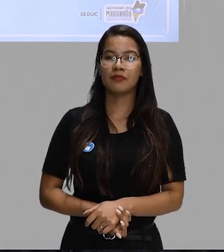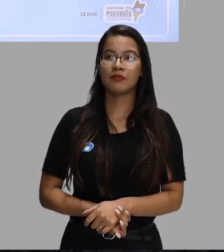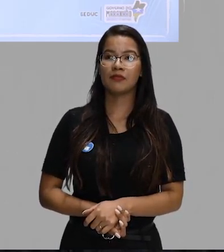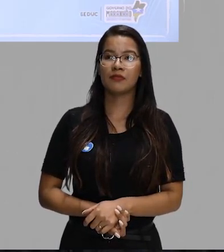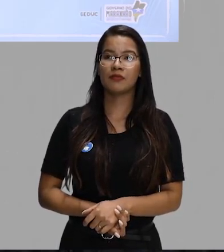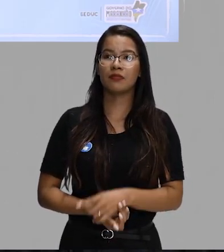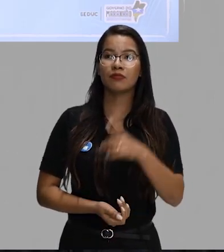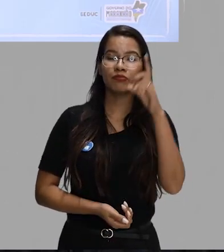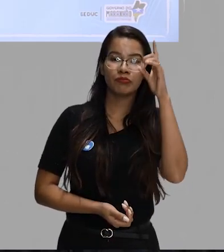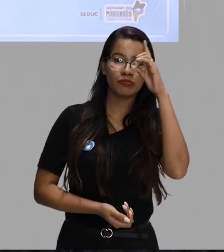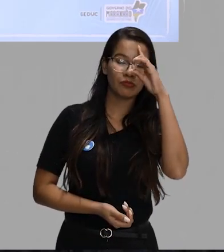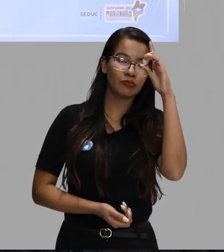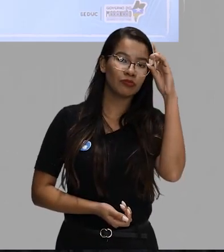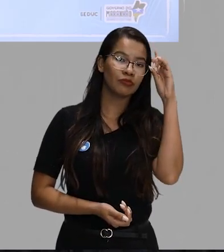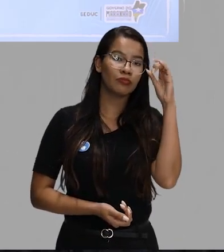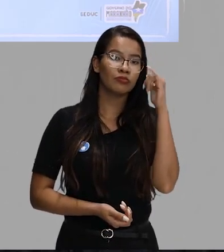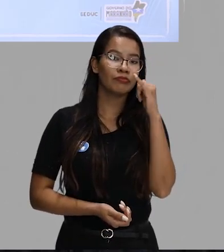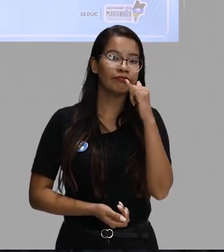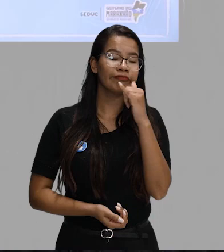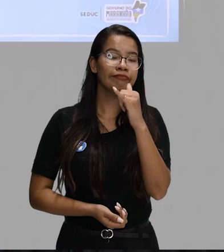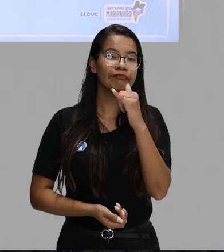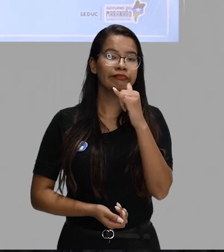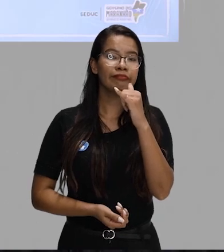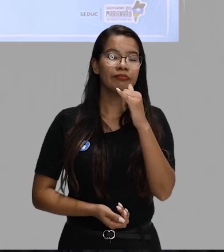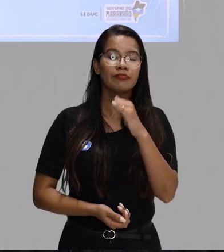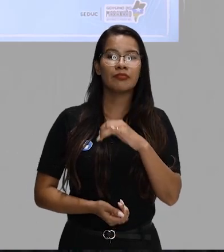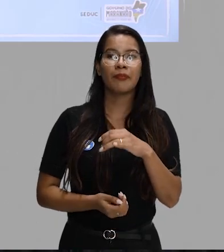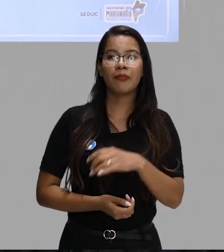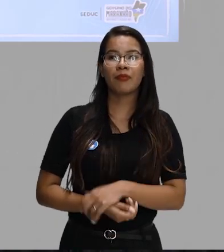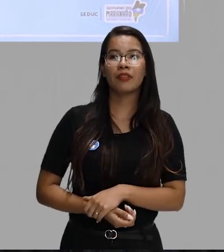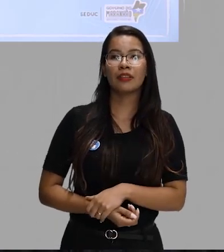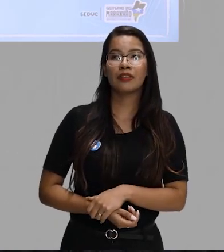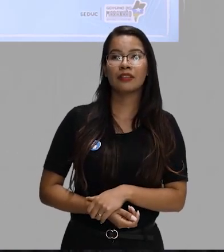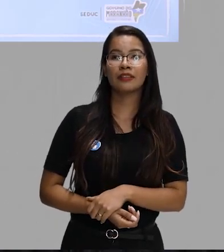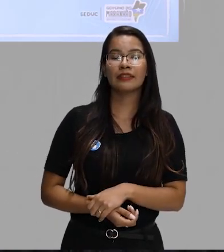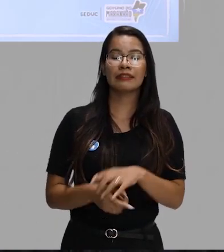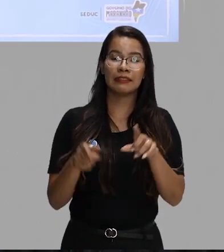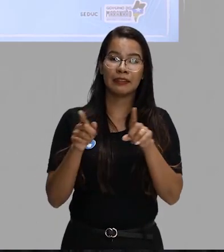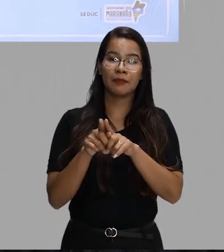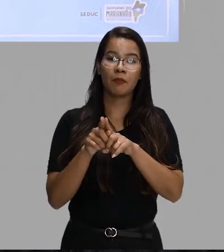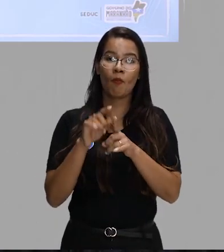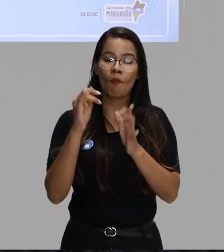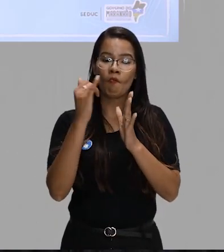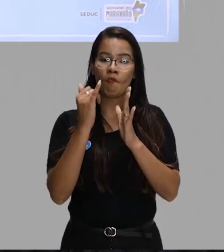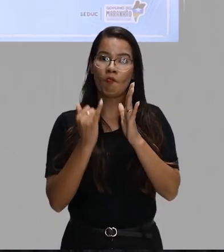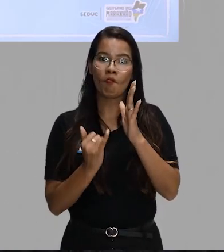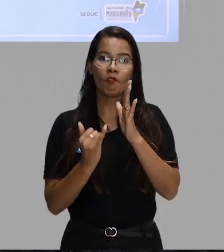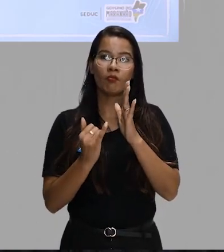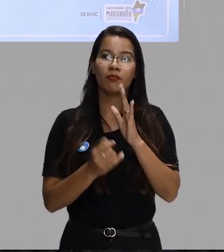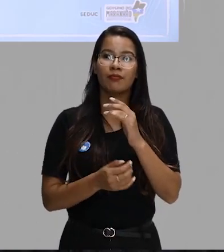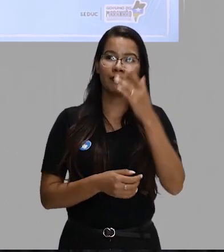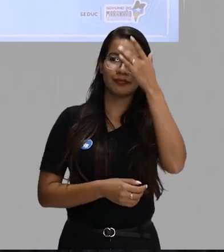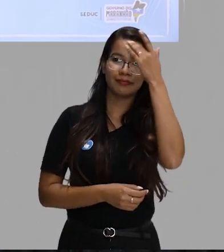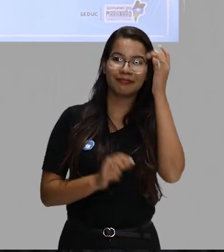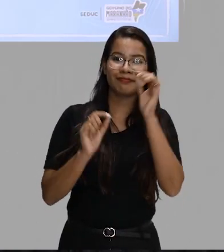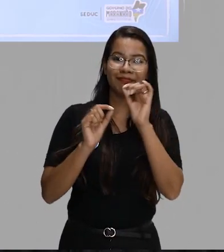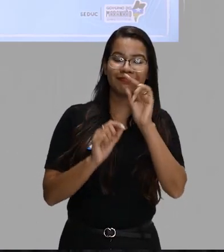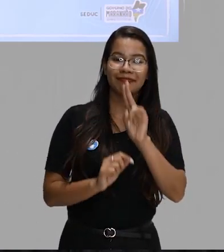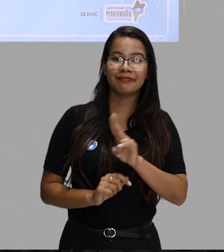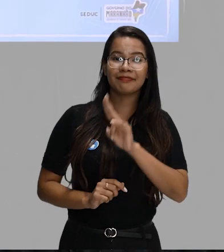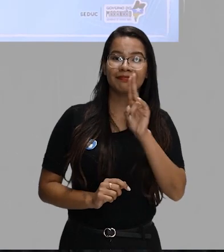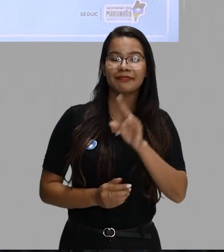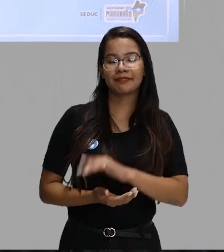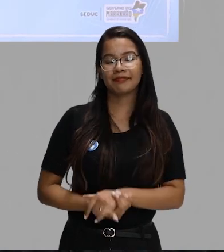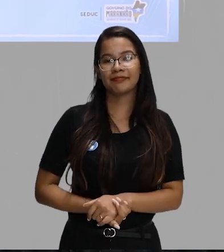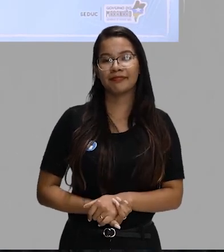no dito popular diz que a camisa preta, né, ela acaba emagrecendo quem tá utilizando, né?